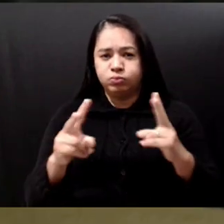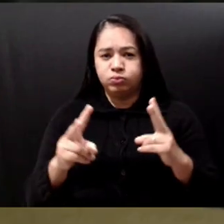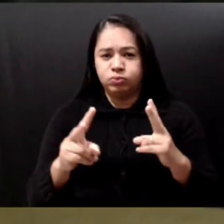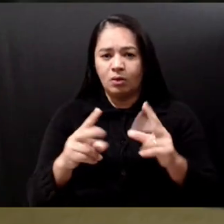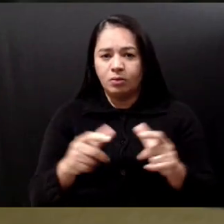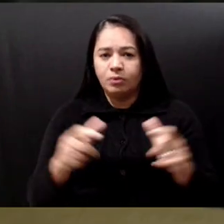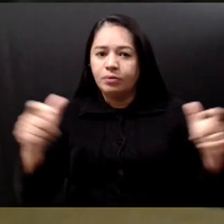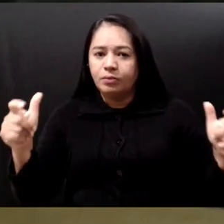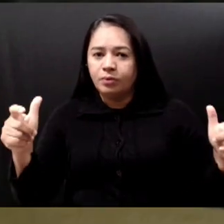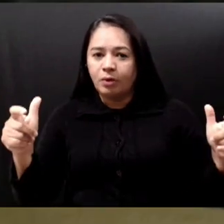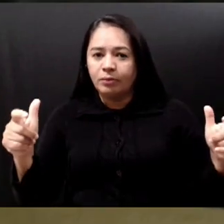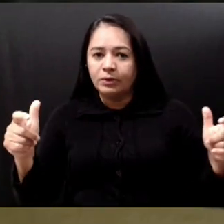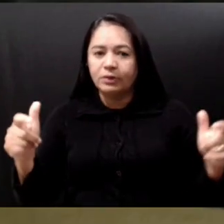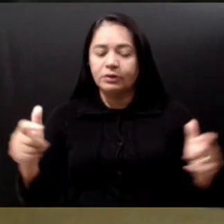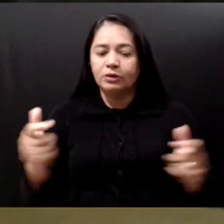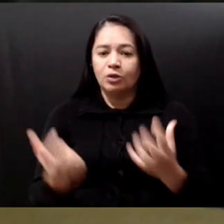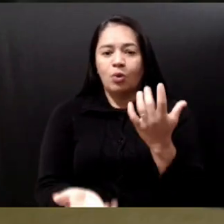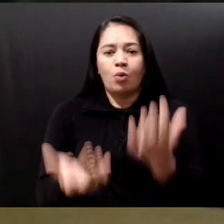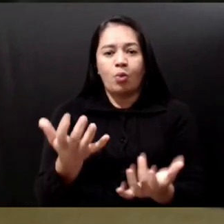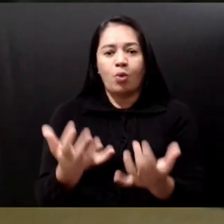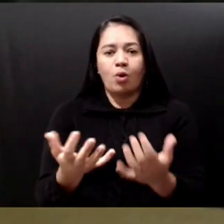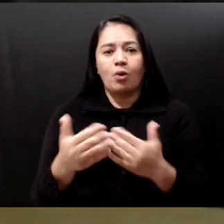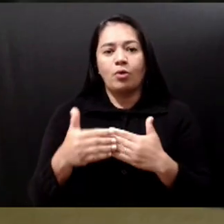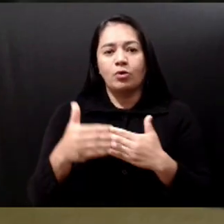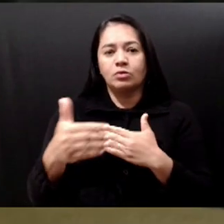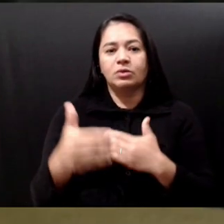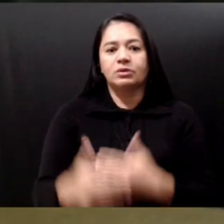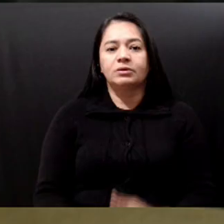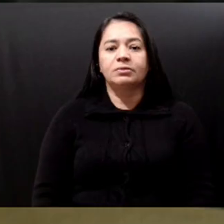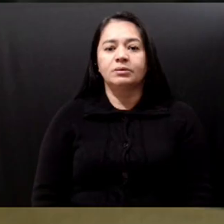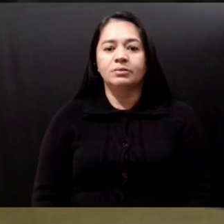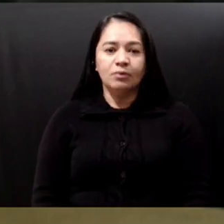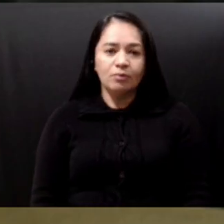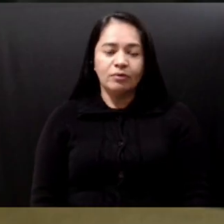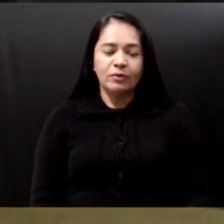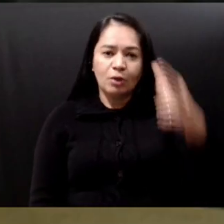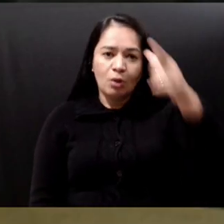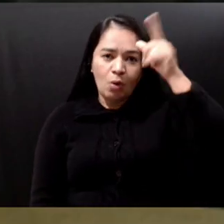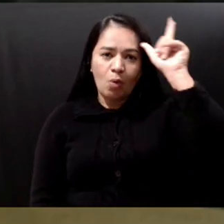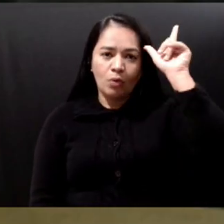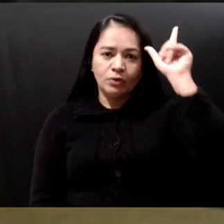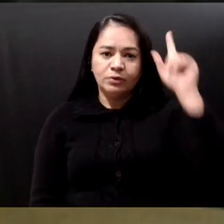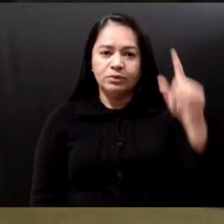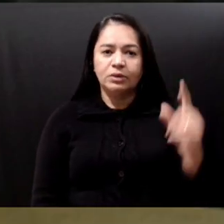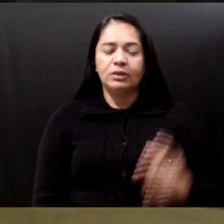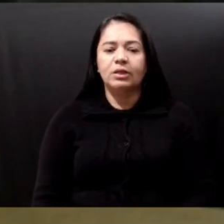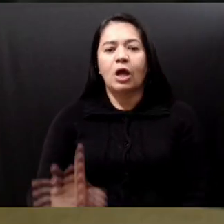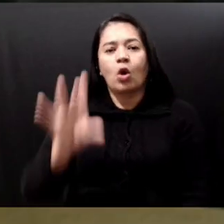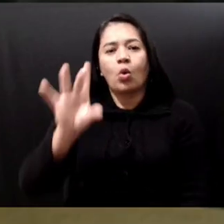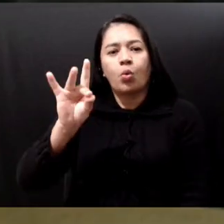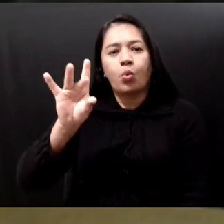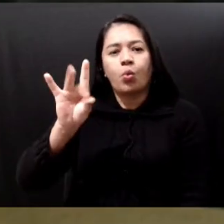de queimadas para os próximos dias, né? Ontem, gente, a umidade relativa do ar aqui em Campinas chegou